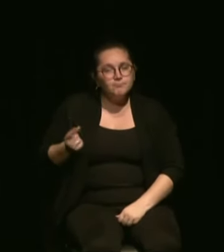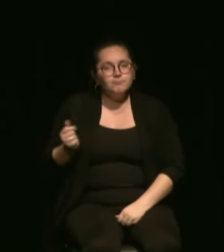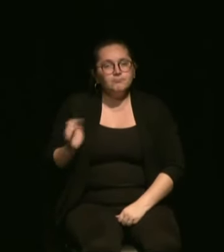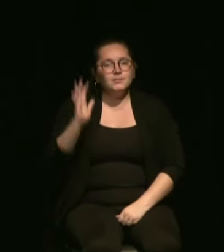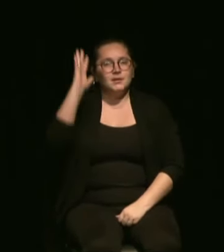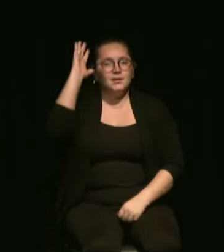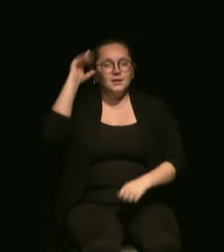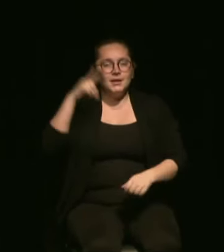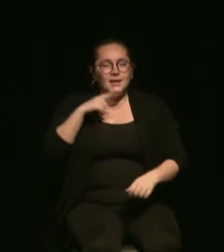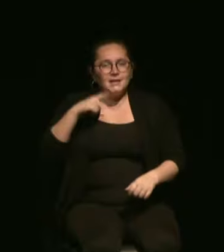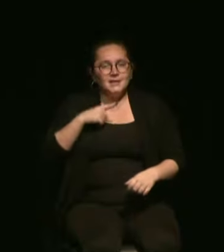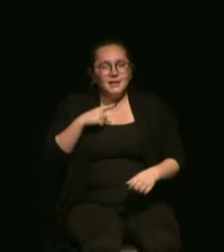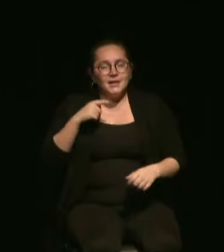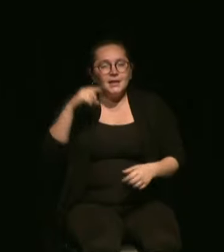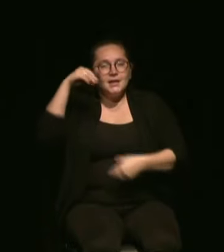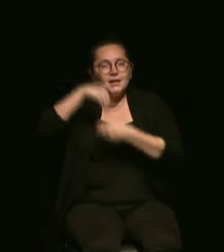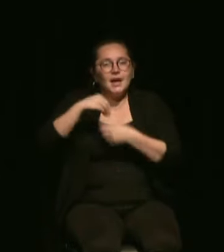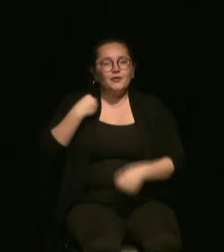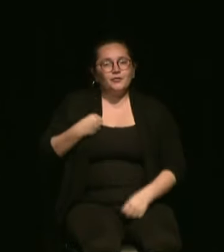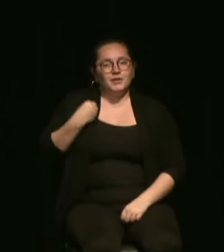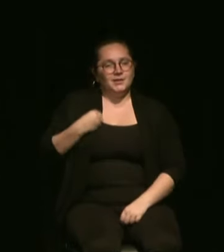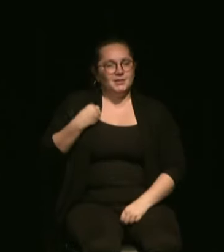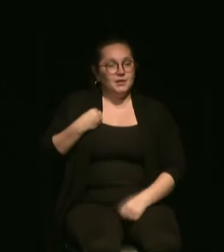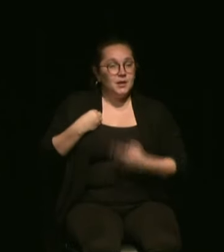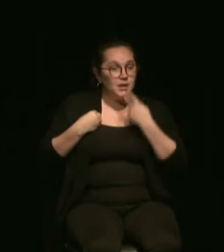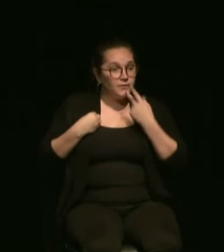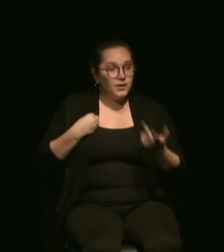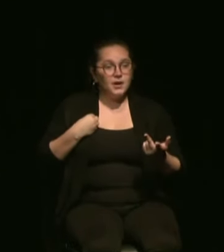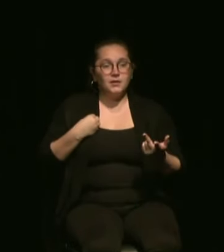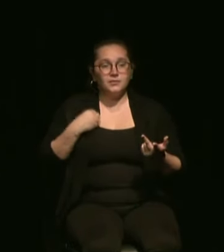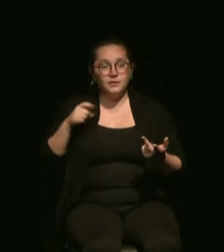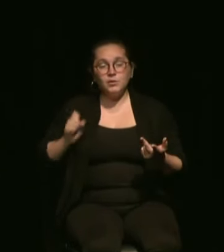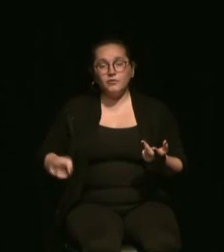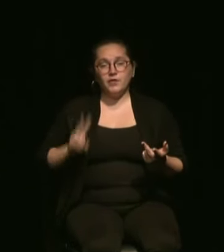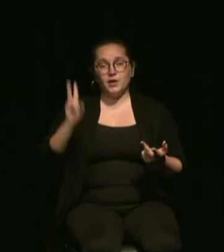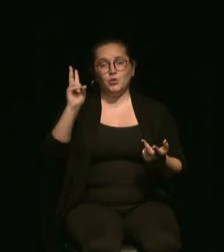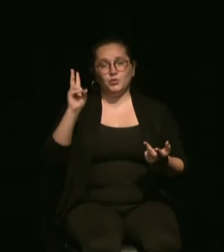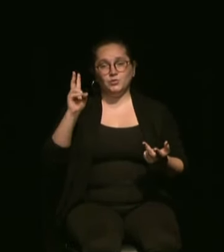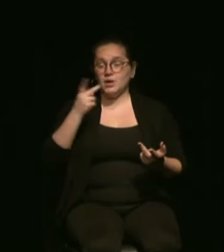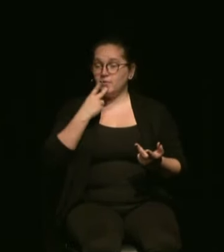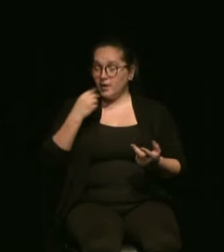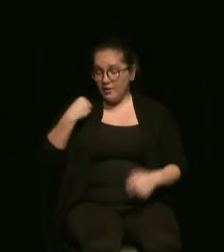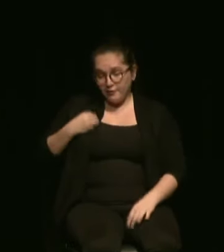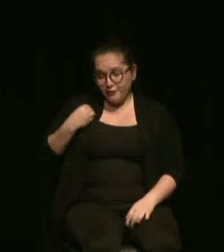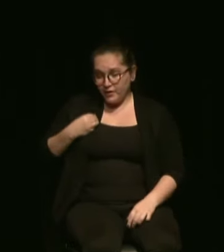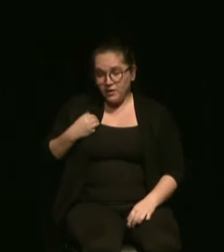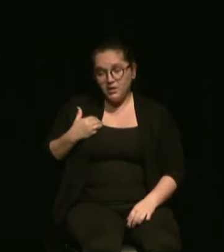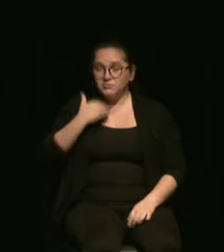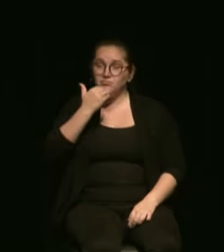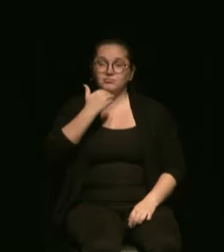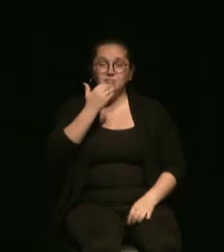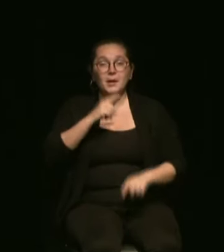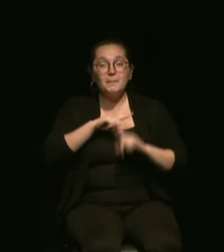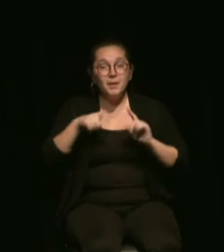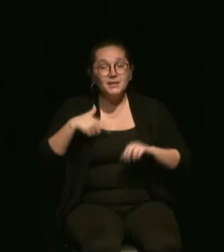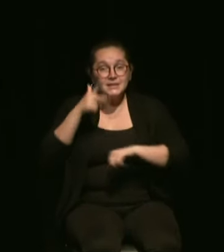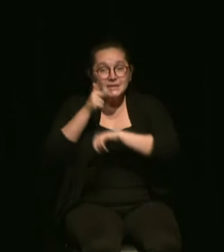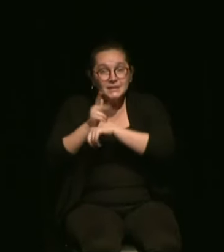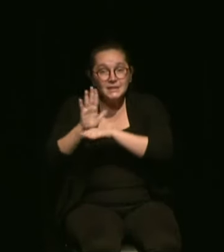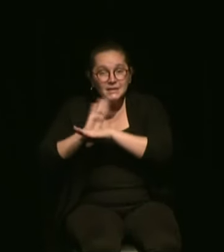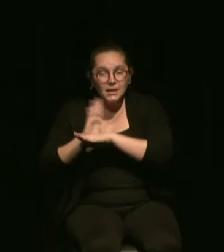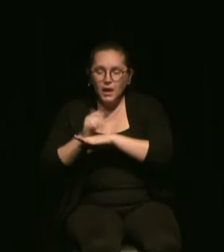experiência rica que ele conseguia ter na vida. Ele próprio dizia isso. Ele era incompetente para a vida, mas profundamente competente para o